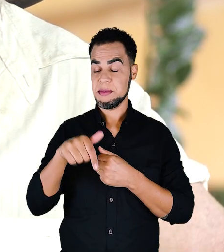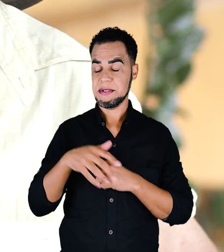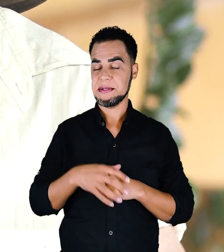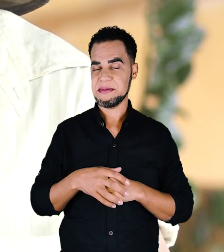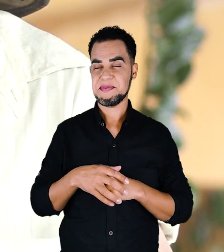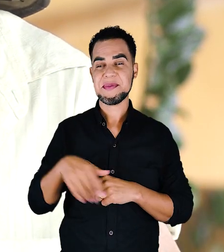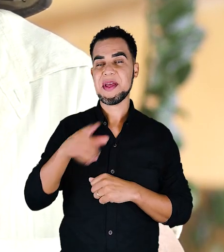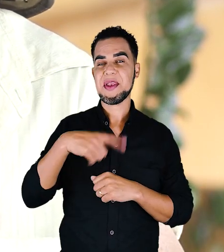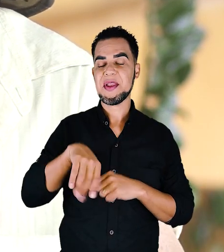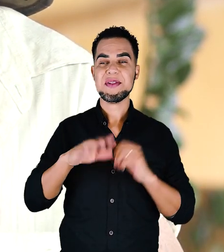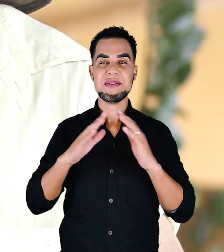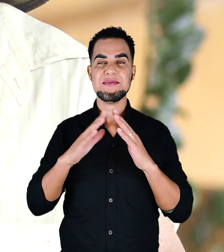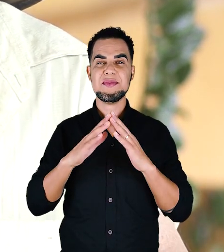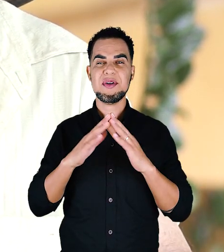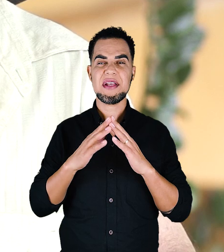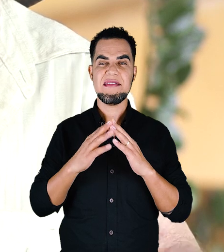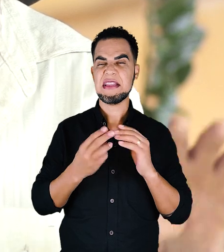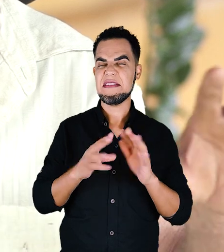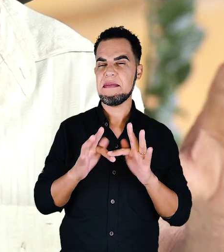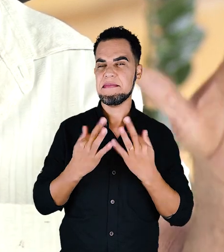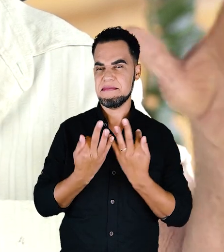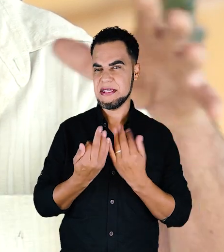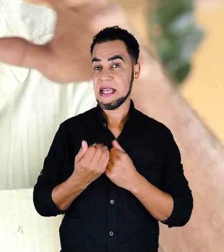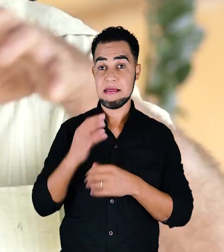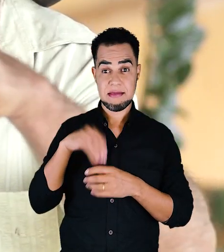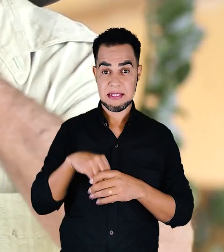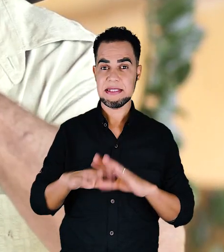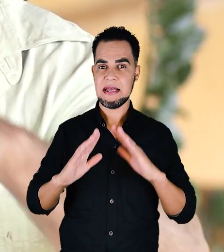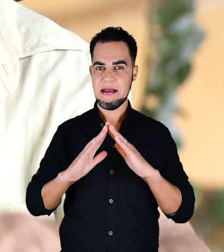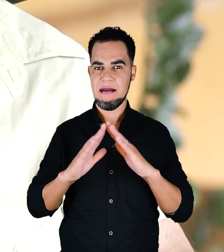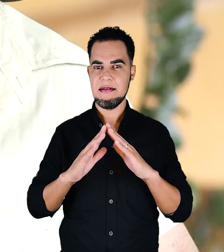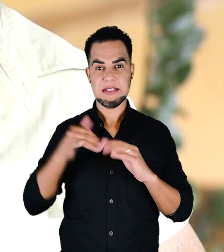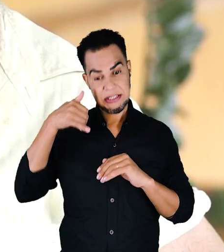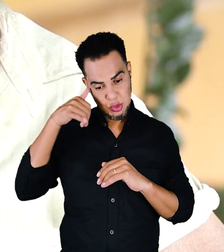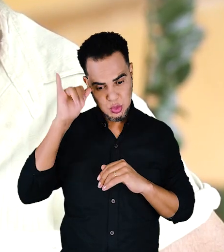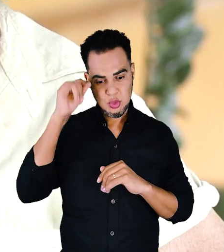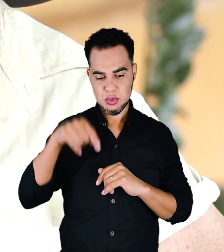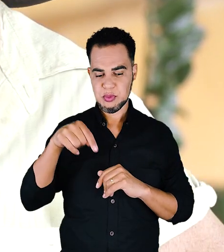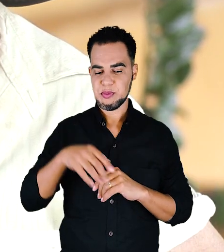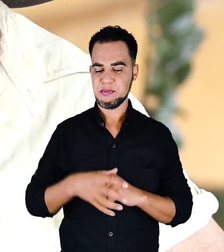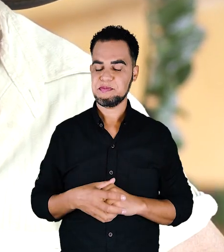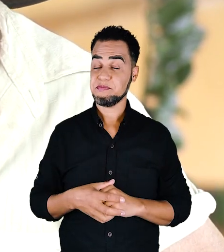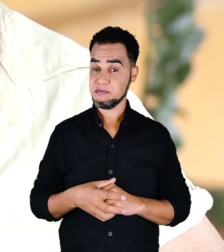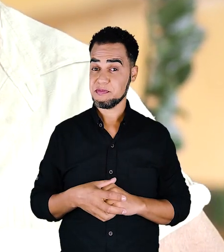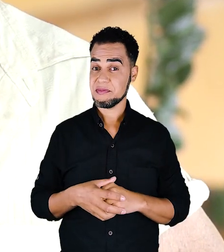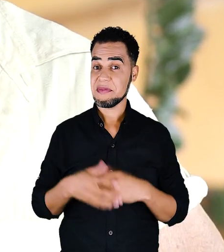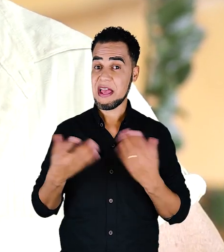morava comigo aqui. Nós morava 3 famílias, tudo dentro dessa casa aqui, no sítio.